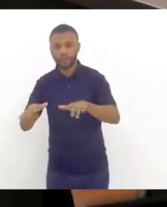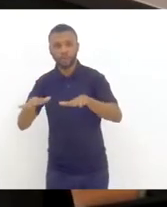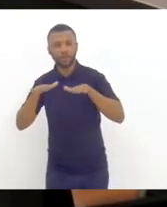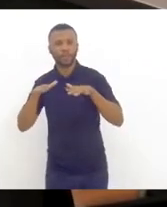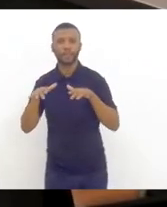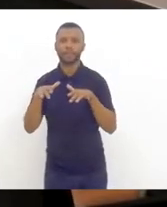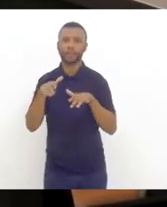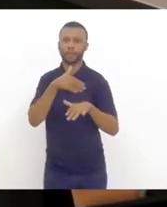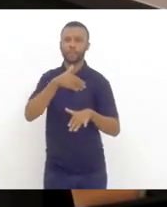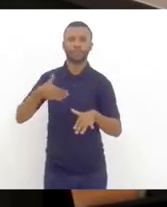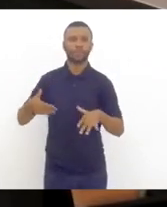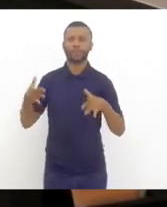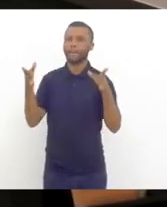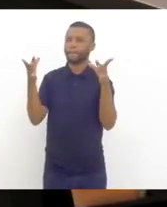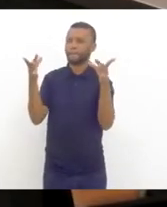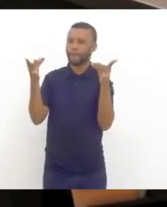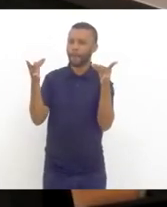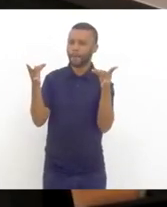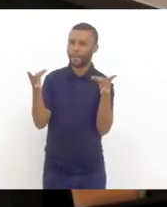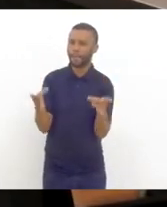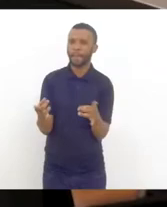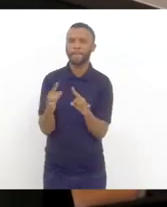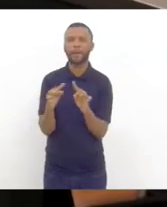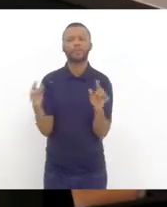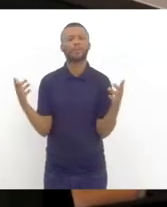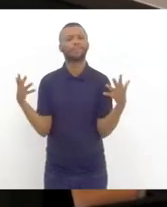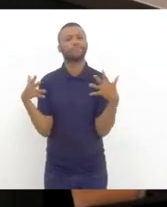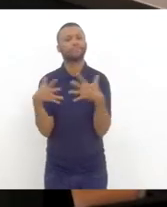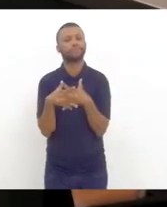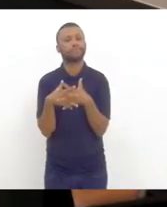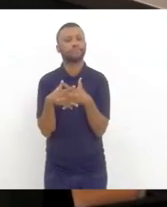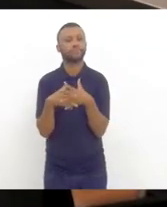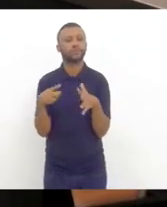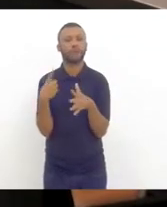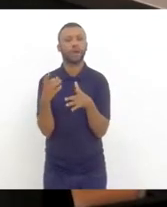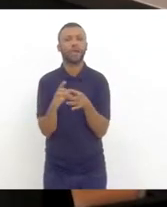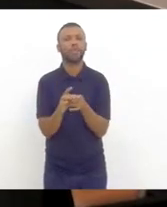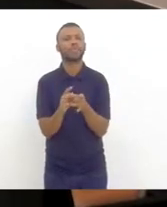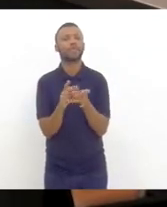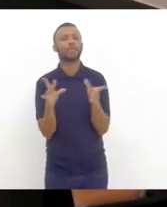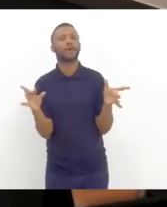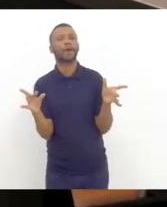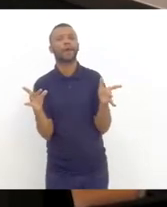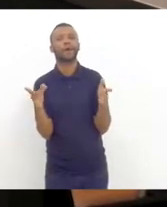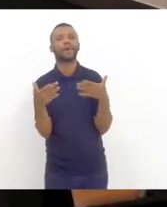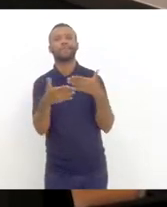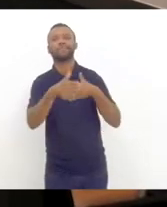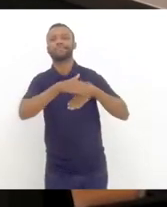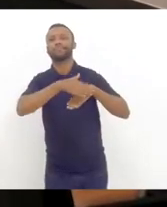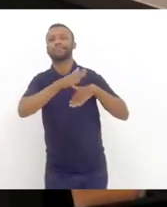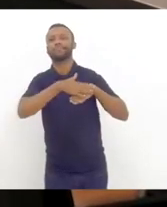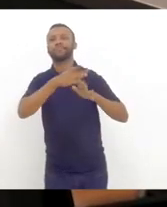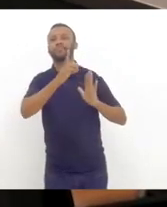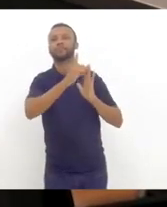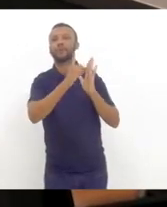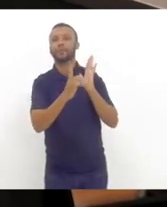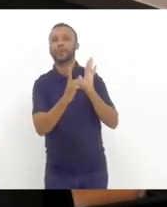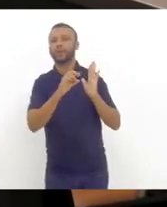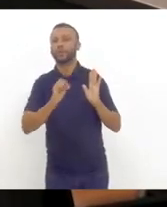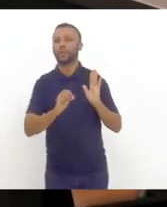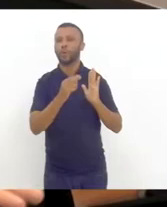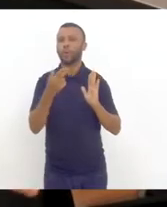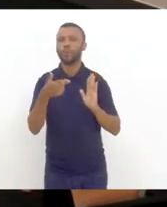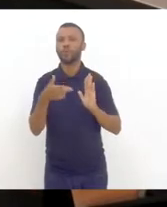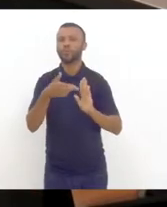tantos detalhes, mas eu acho muito complexo a gente deixar a cargo de um decreto ou de uma resolução